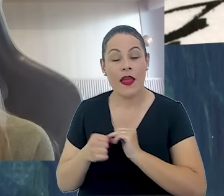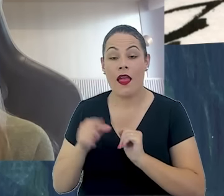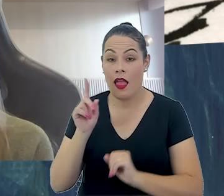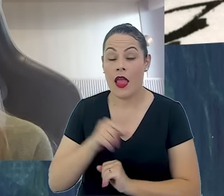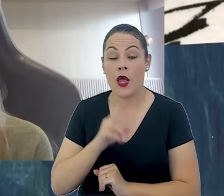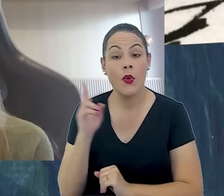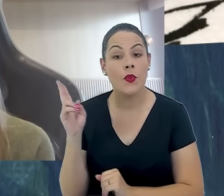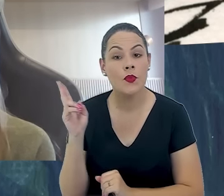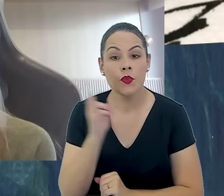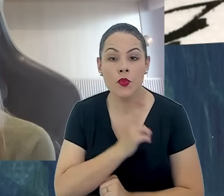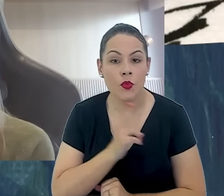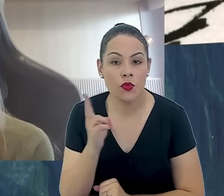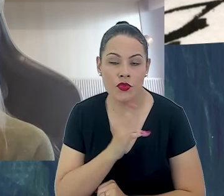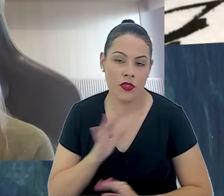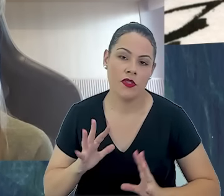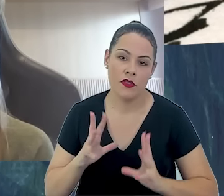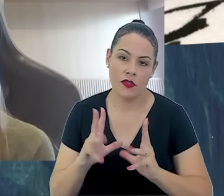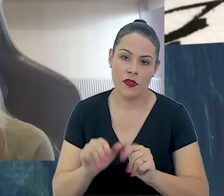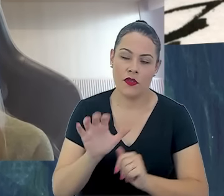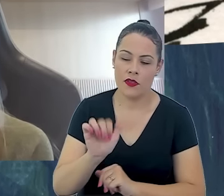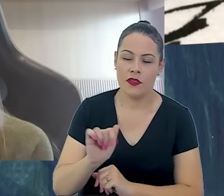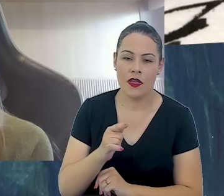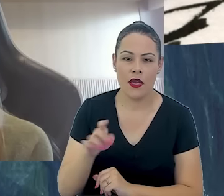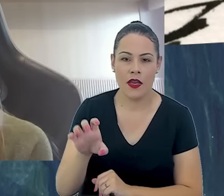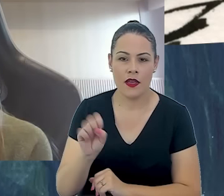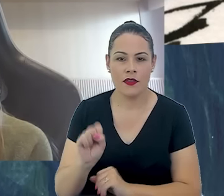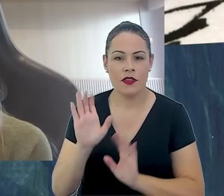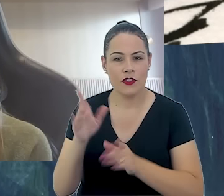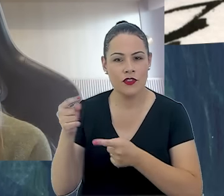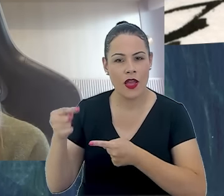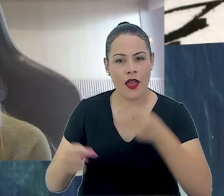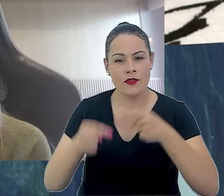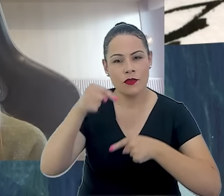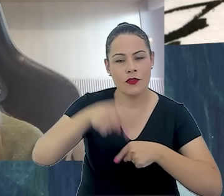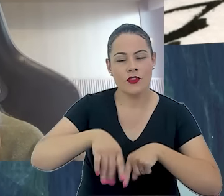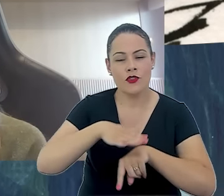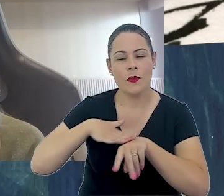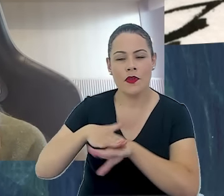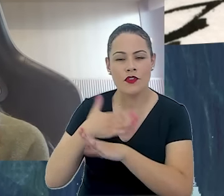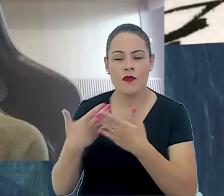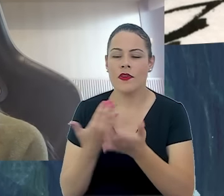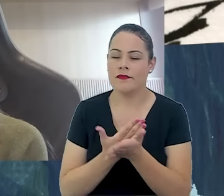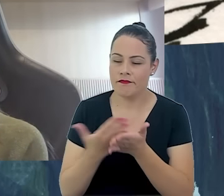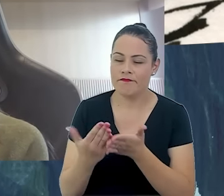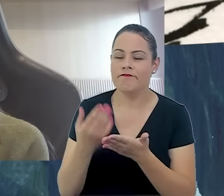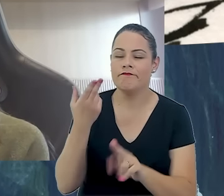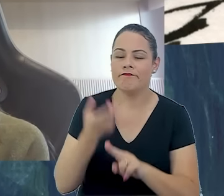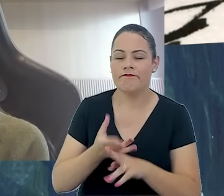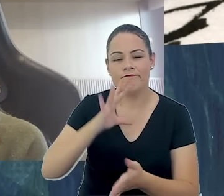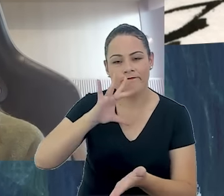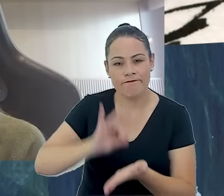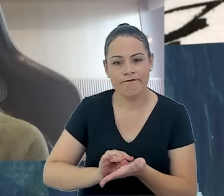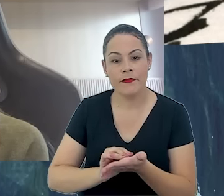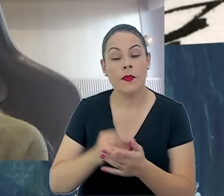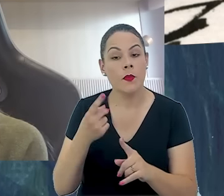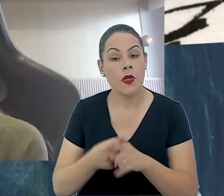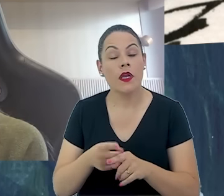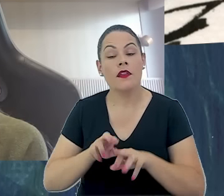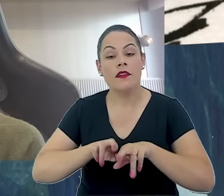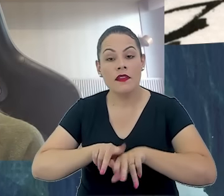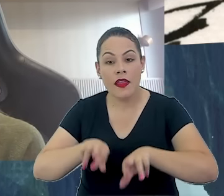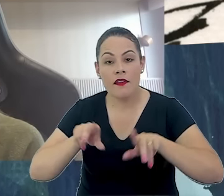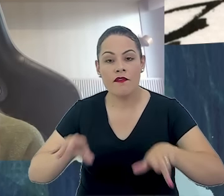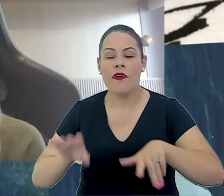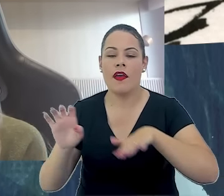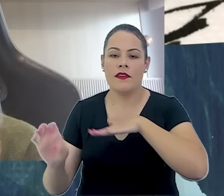é urgente que as ações que nós discutimos aqui sejam implementadas. Existem